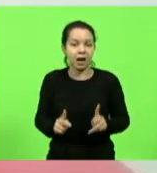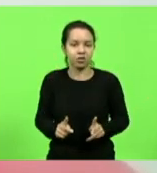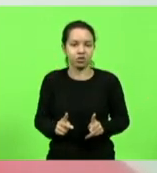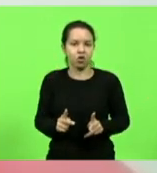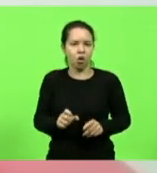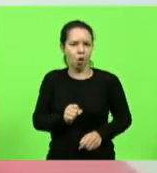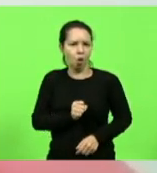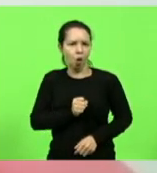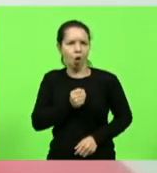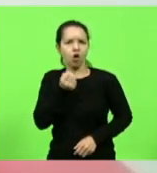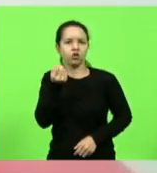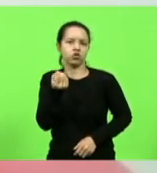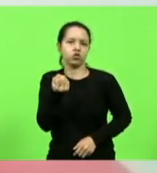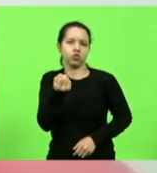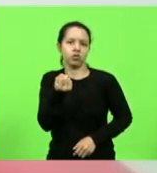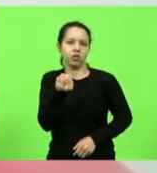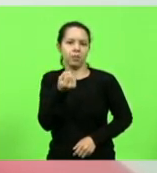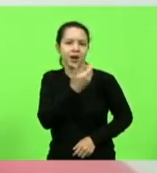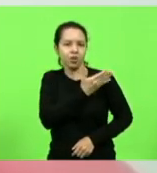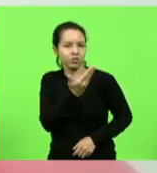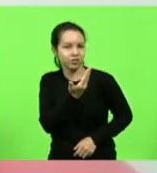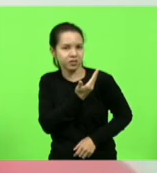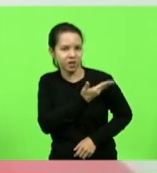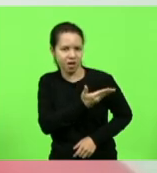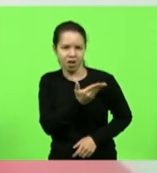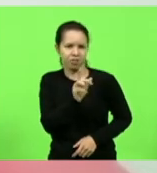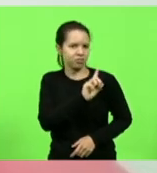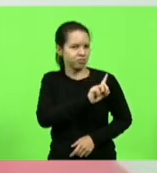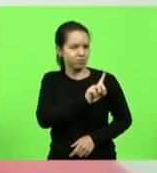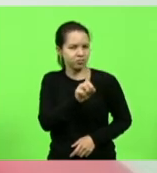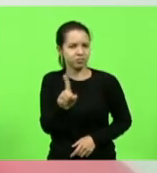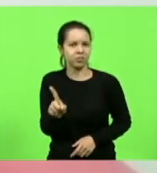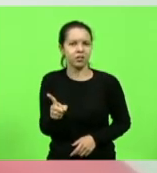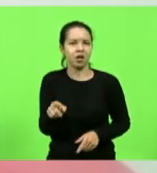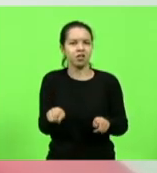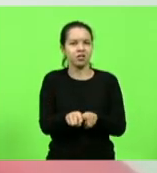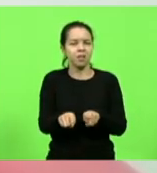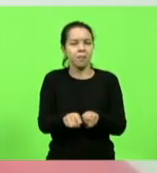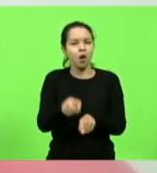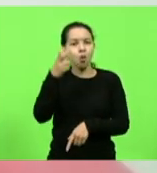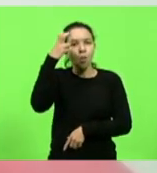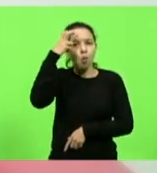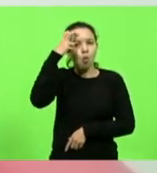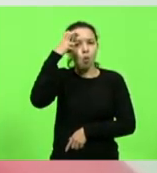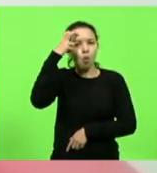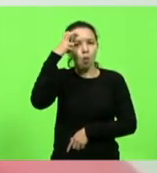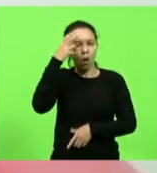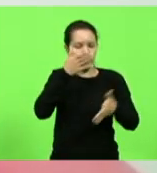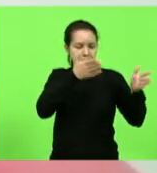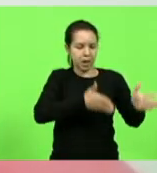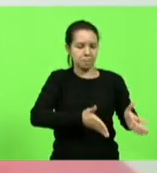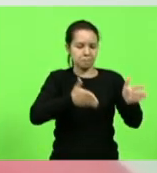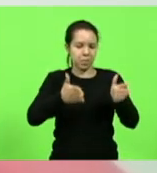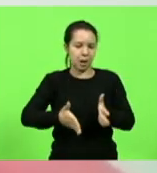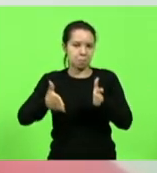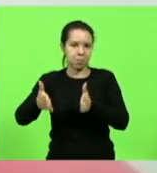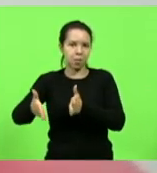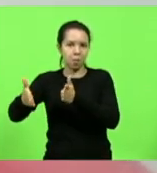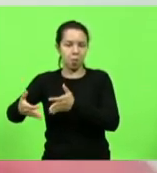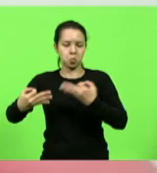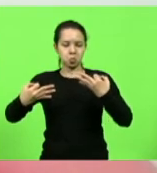preconceito, não a cultura da padronização de um modelo de vida, de comportamento e